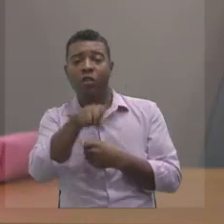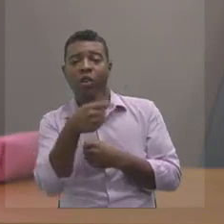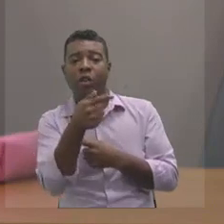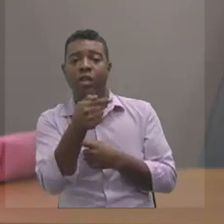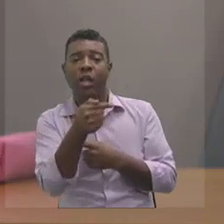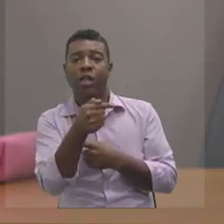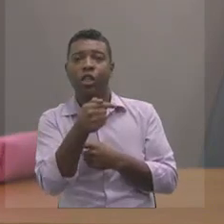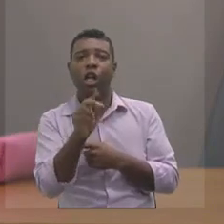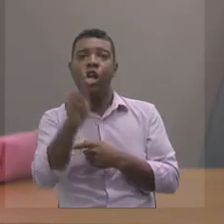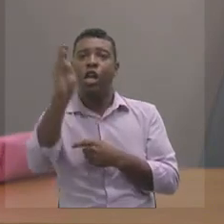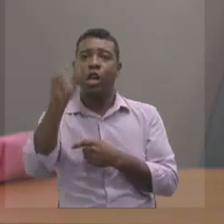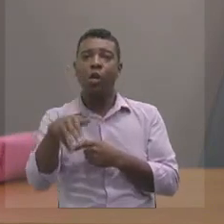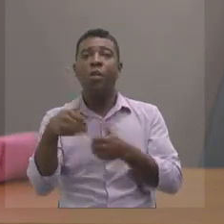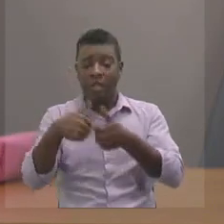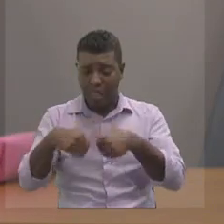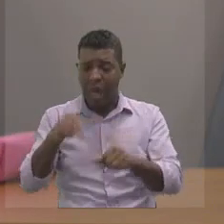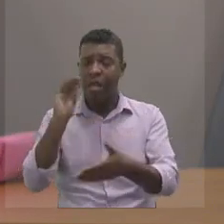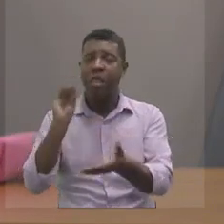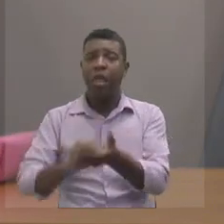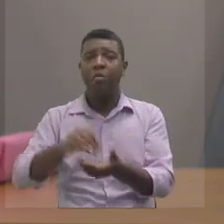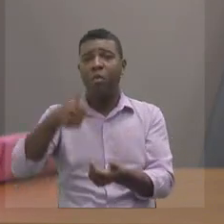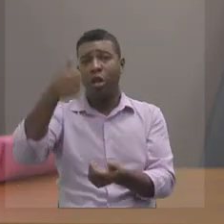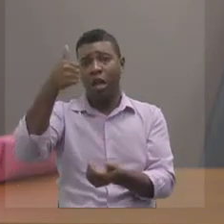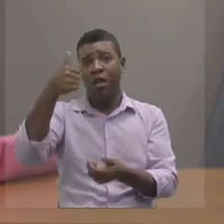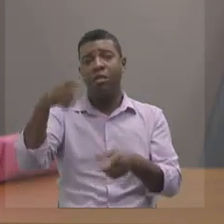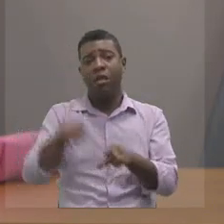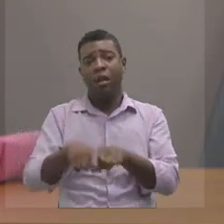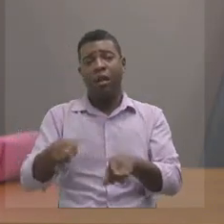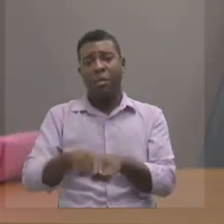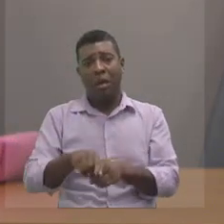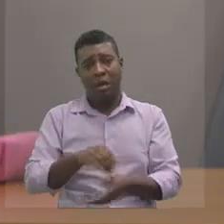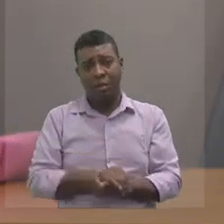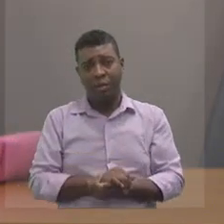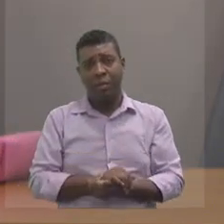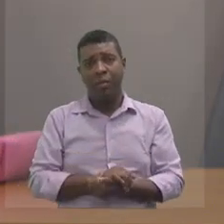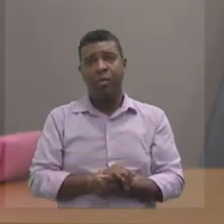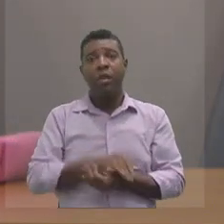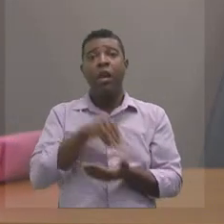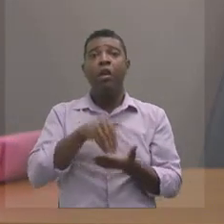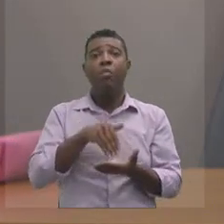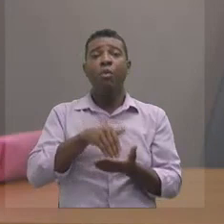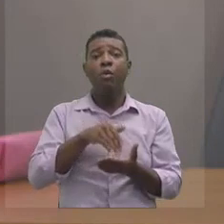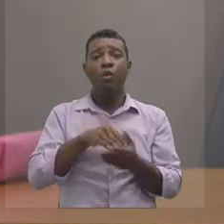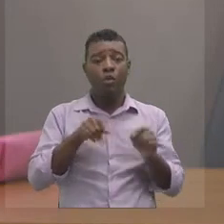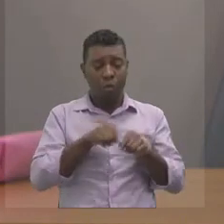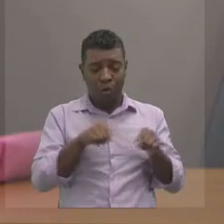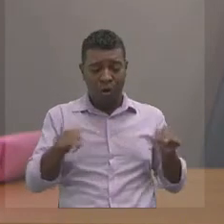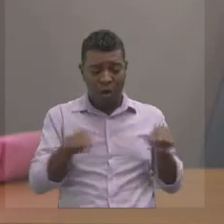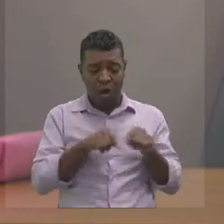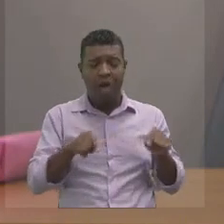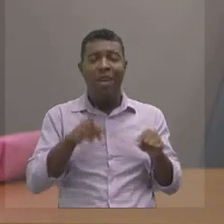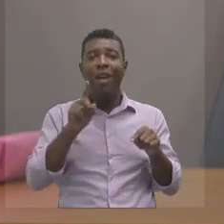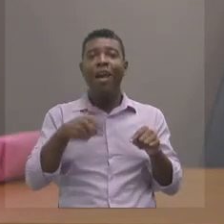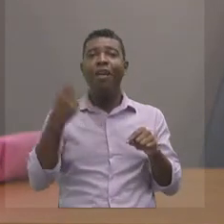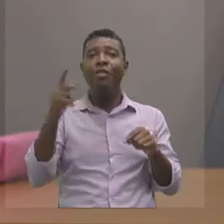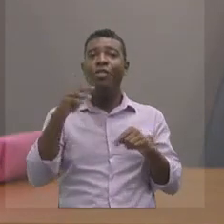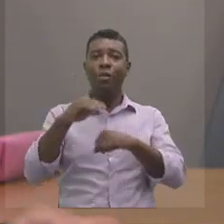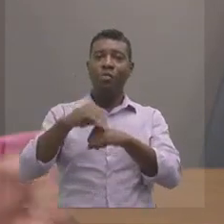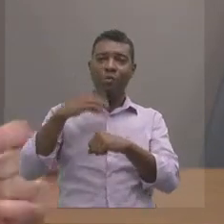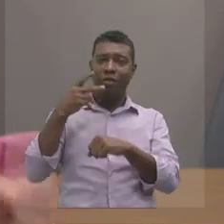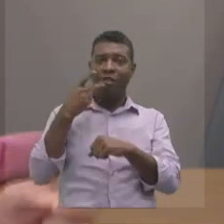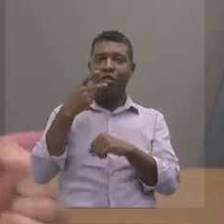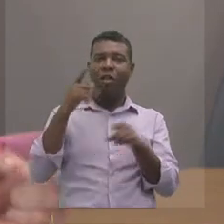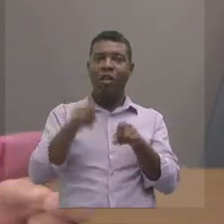no nosso radar de prioridade também né e por fim até em relação ao próprio interesse da quadra 28 menciona também é